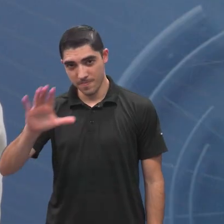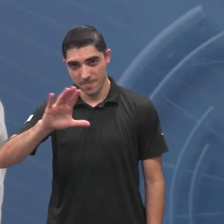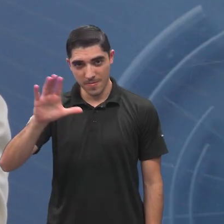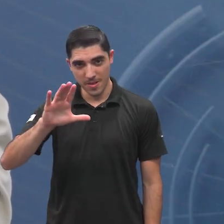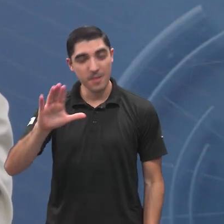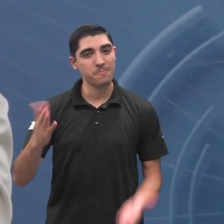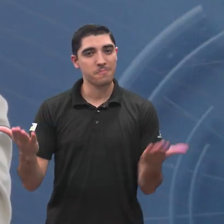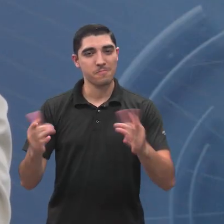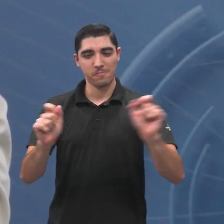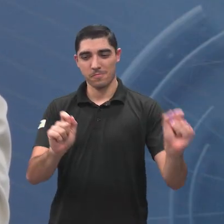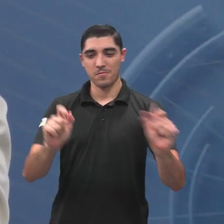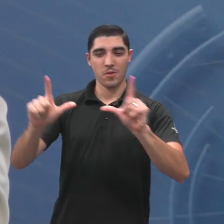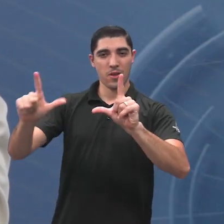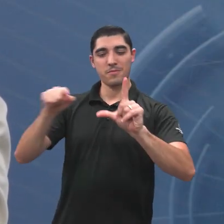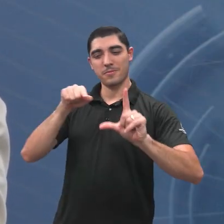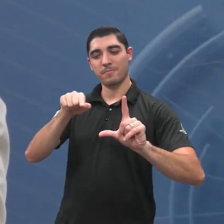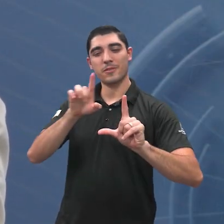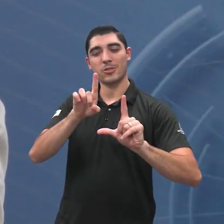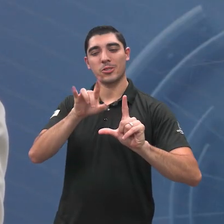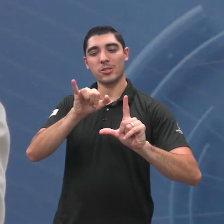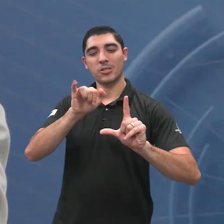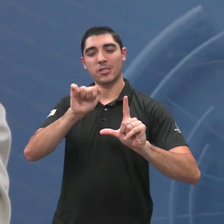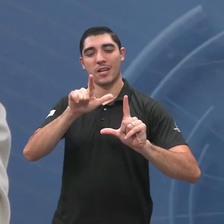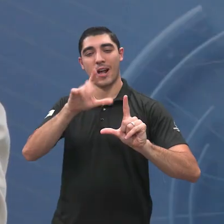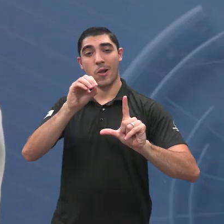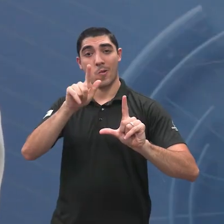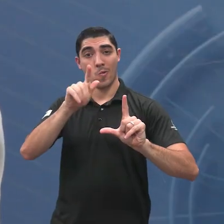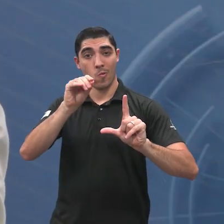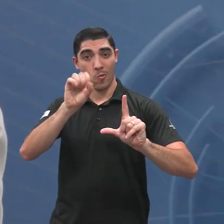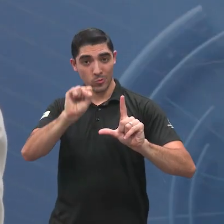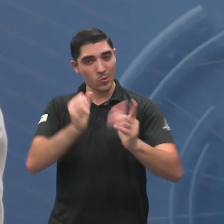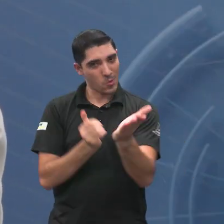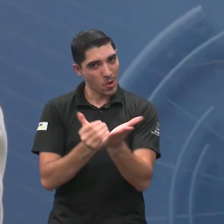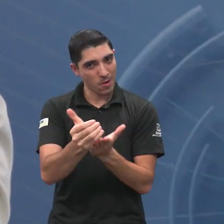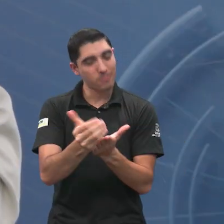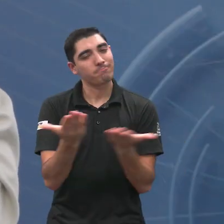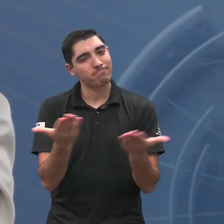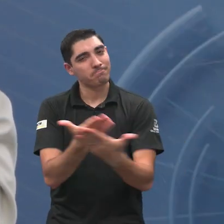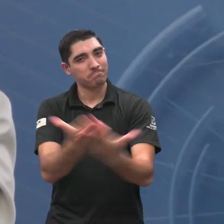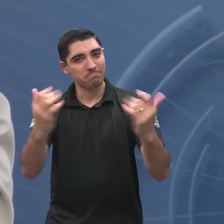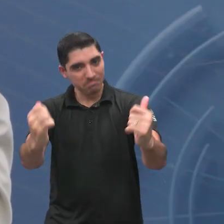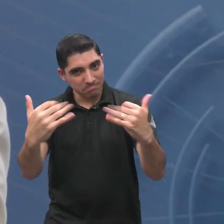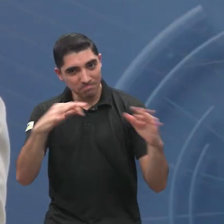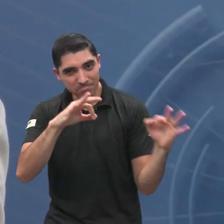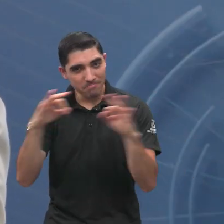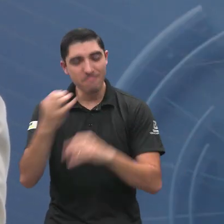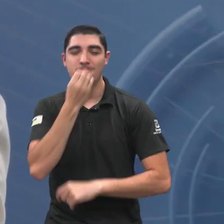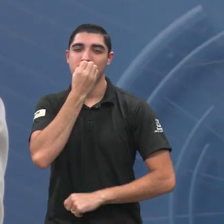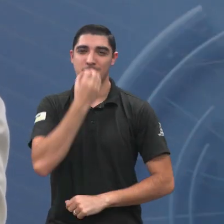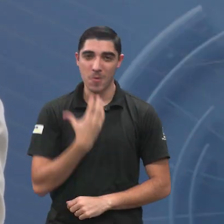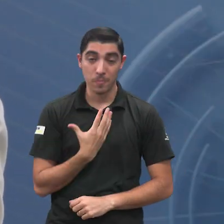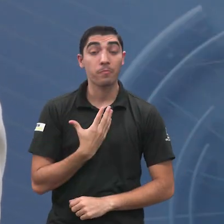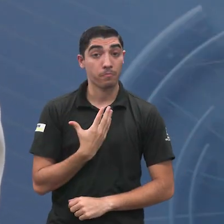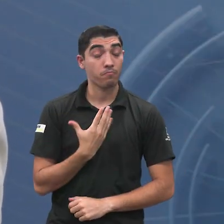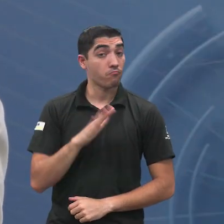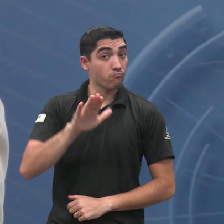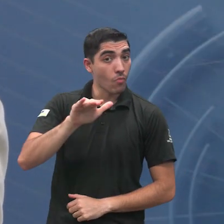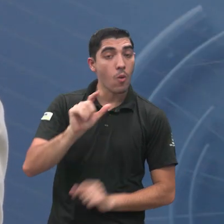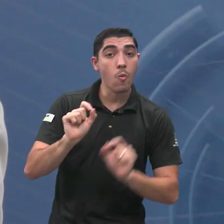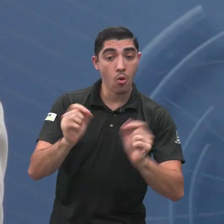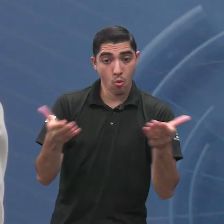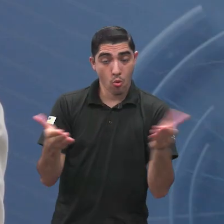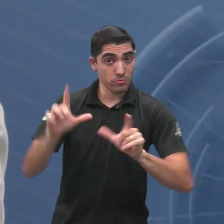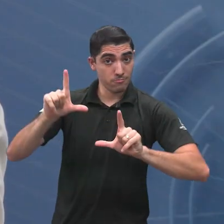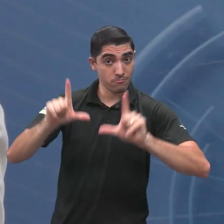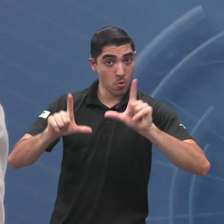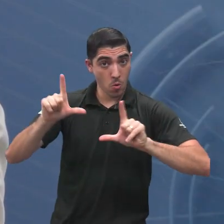Olá, estamos começando mais um Diálogos da Cidade. É sempre muito bom ter você aqui com a gente. Pessoal, no programa de hoje